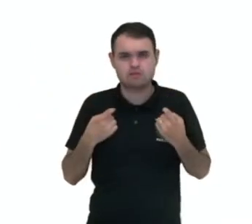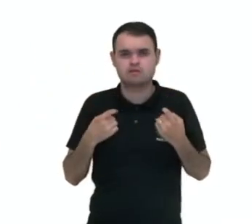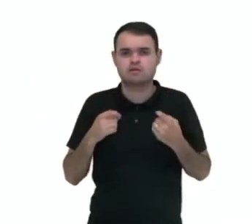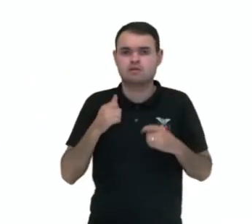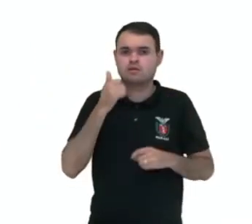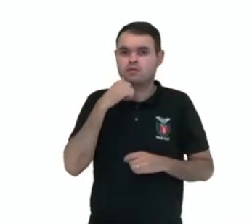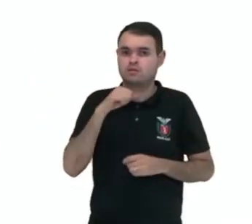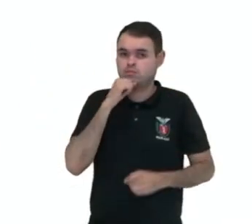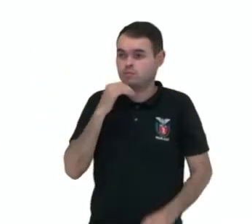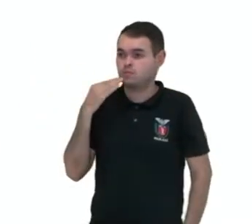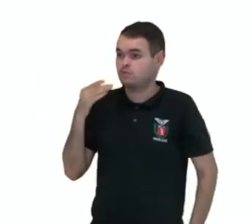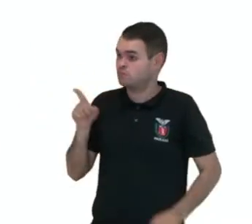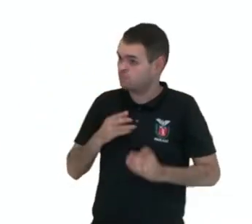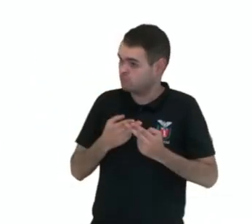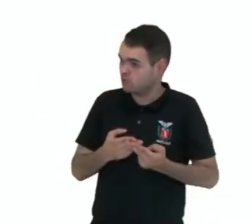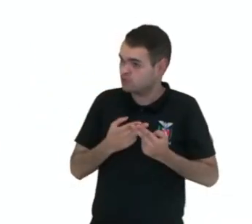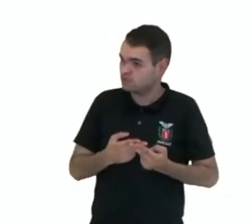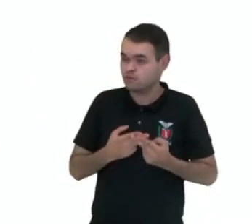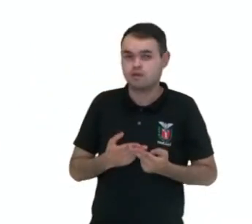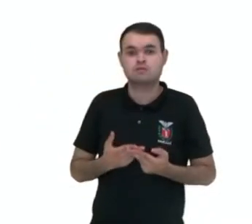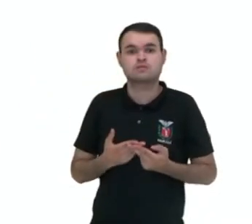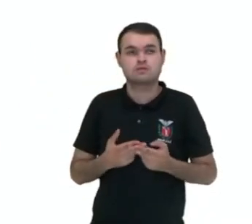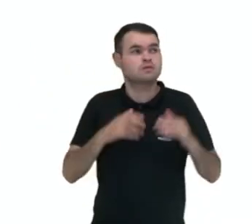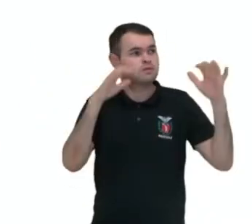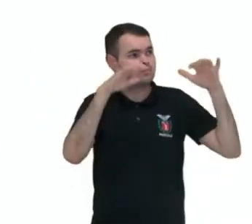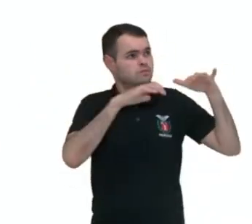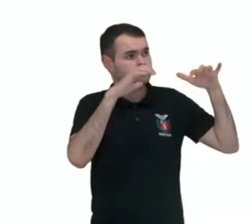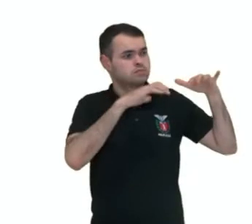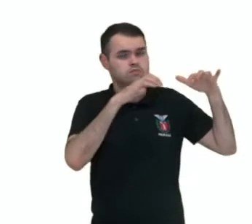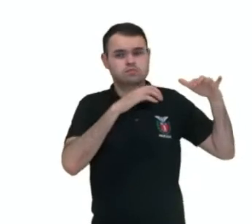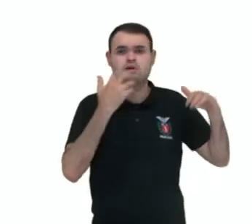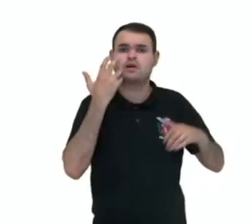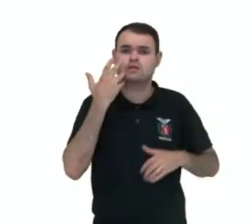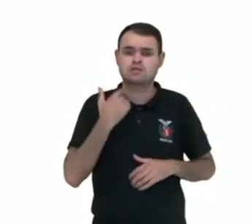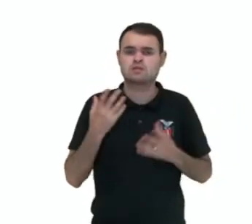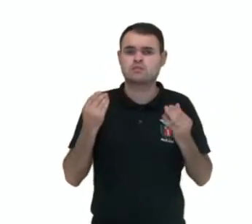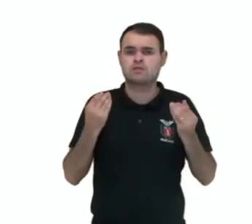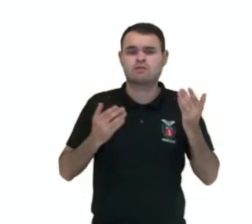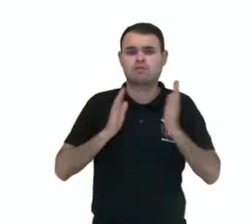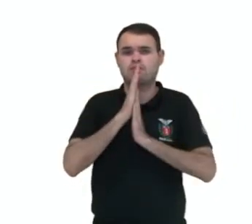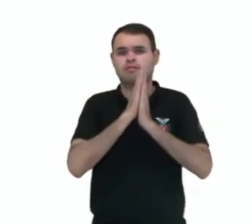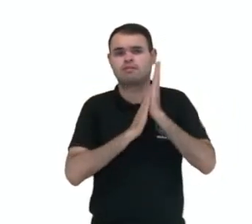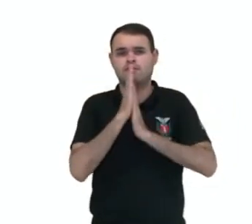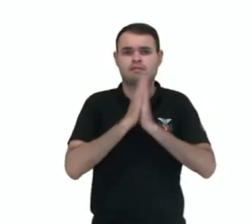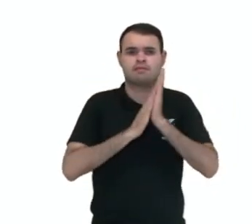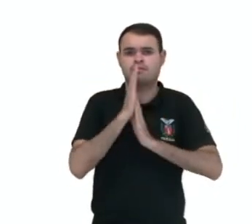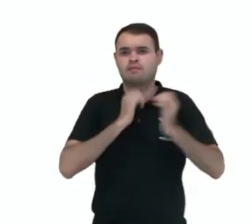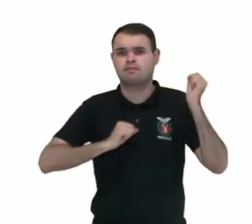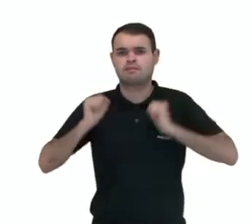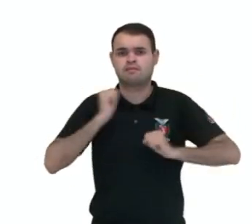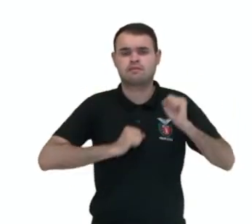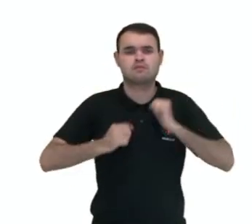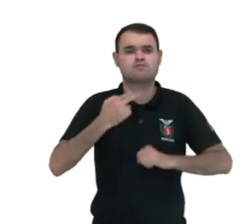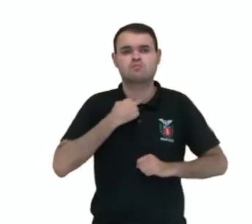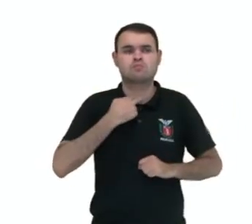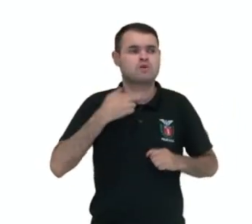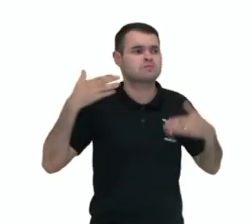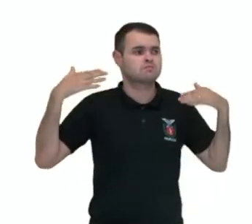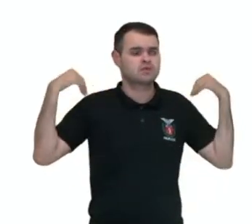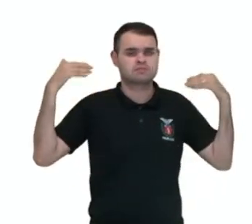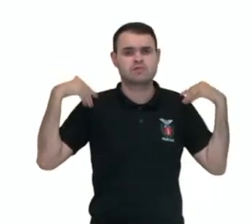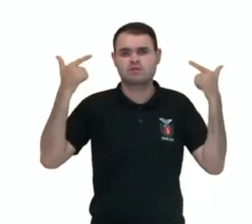ele ter paciência. Nesse tempo de chuva, as crianças ficam muito excitadas porque não podem sair à rua e não têm